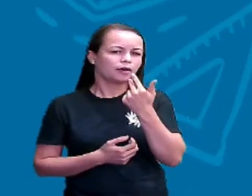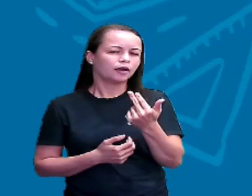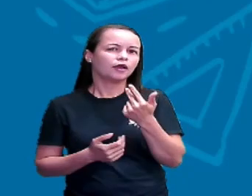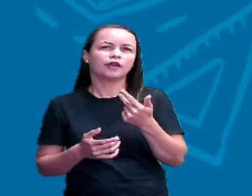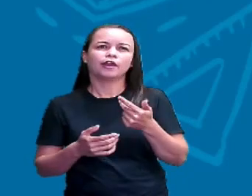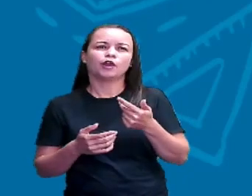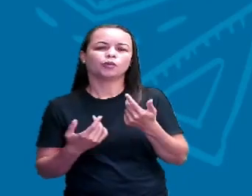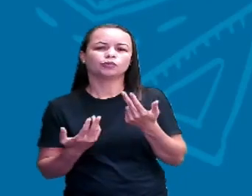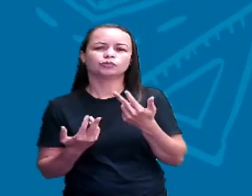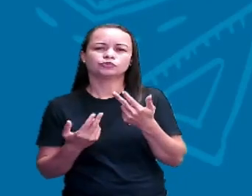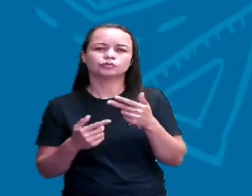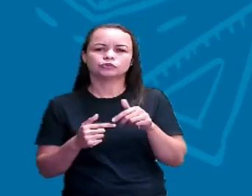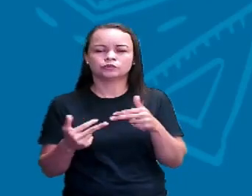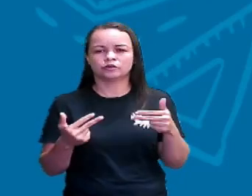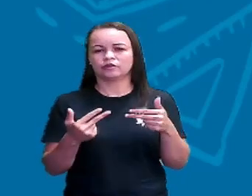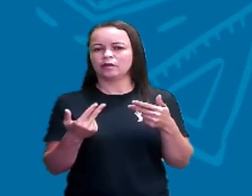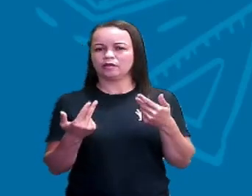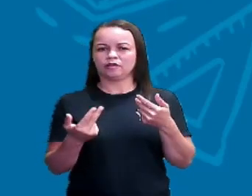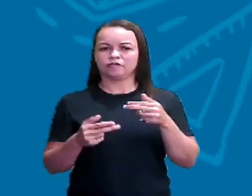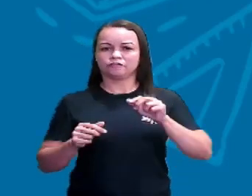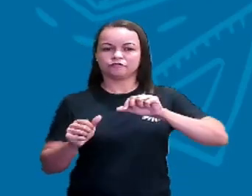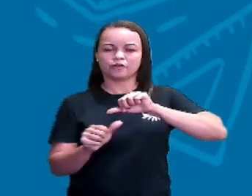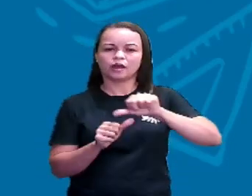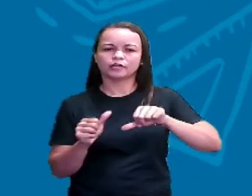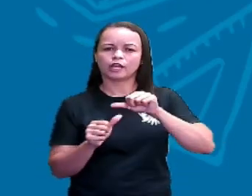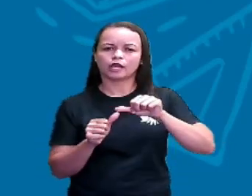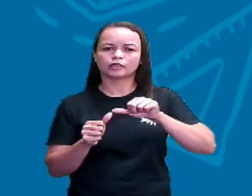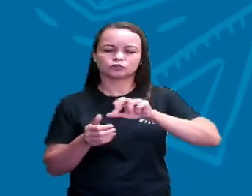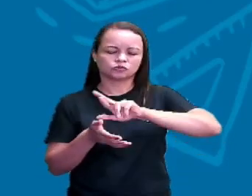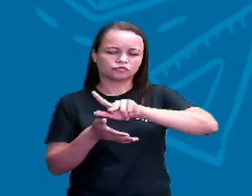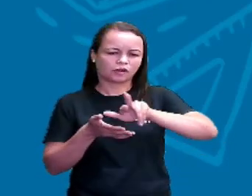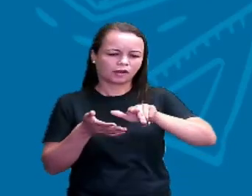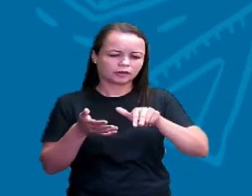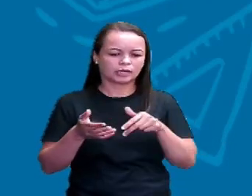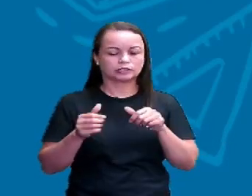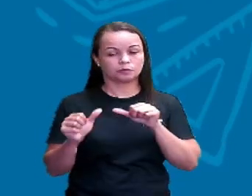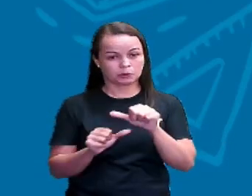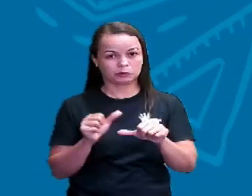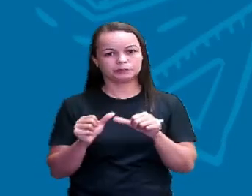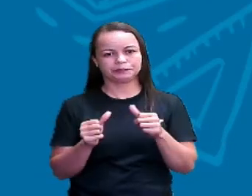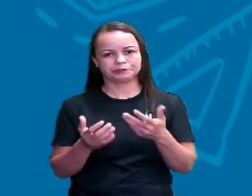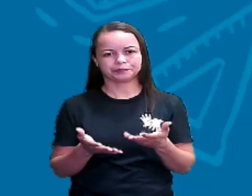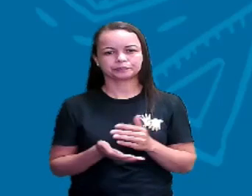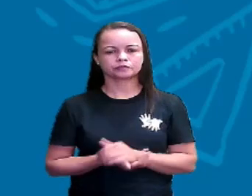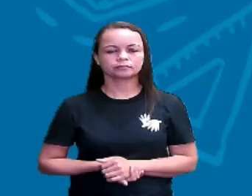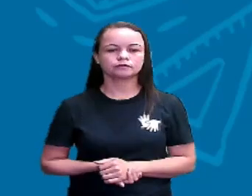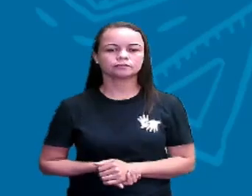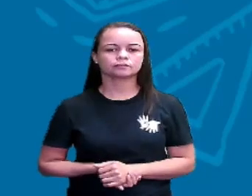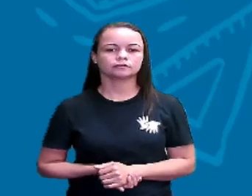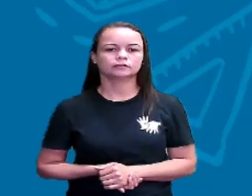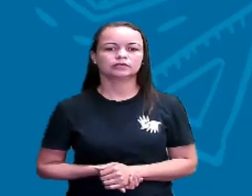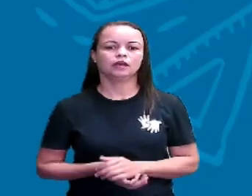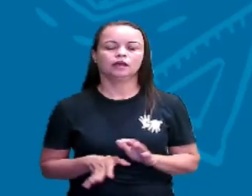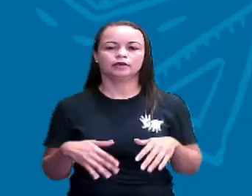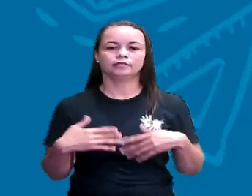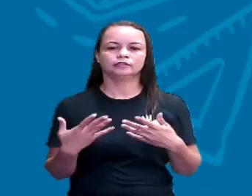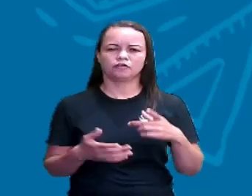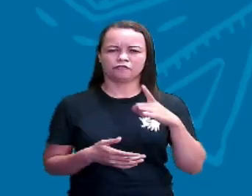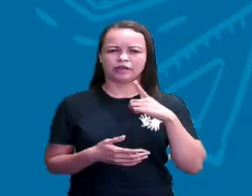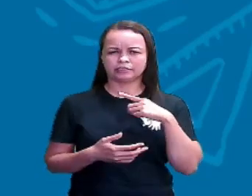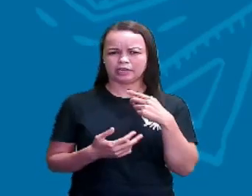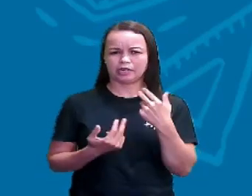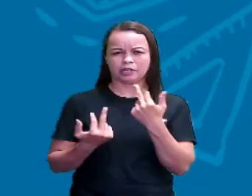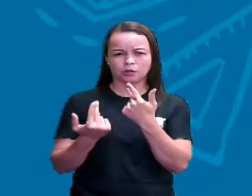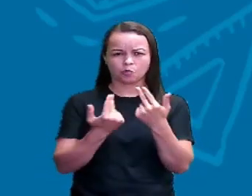Ela é um instrumento vivo, ela está mudando o tempo todo. Então, a gente não vai ter sempre ela do